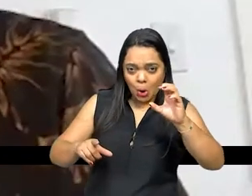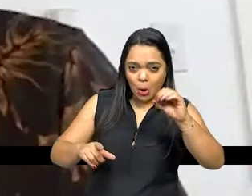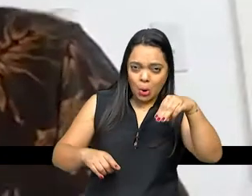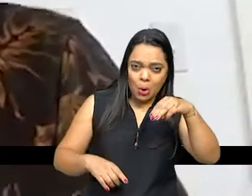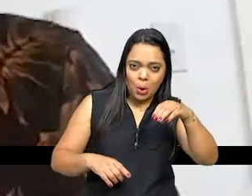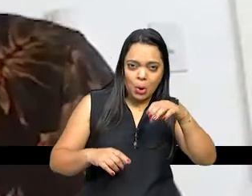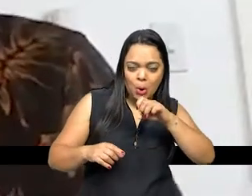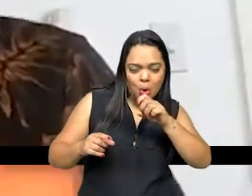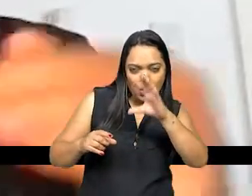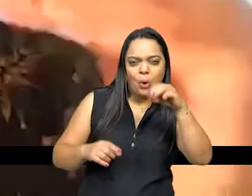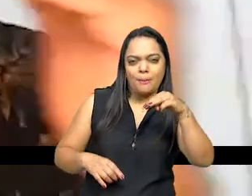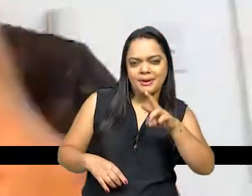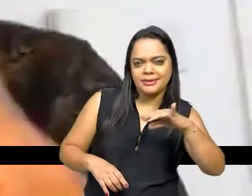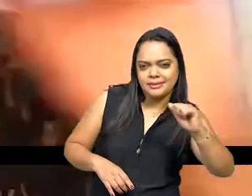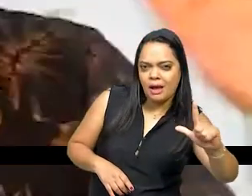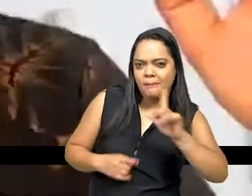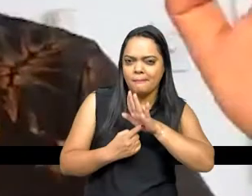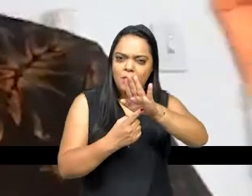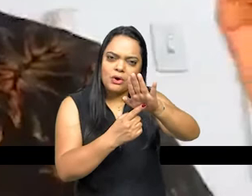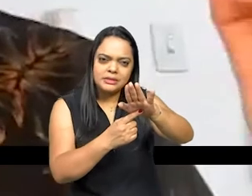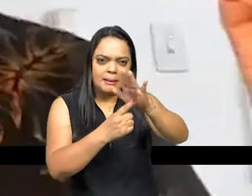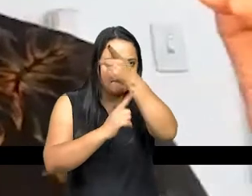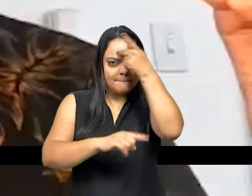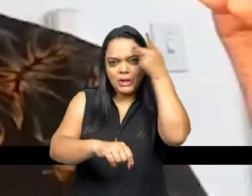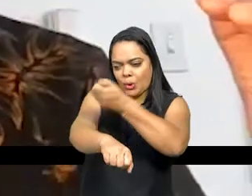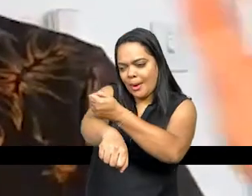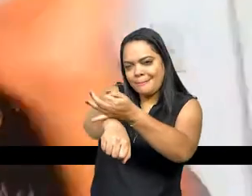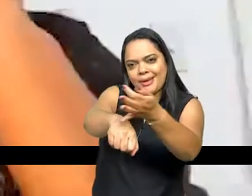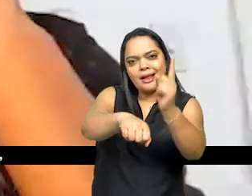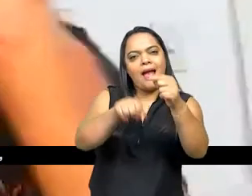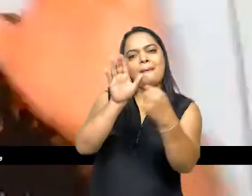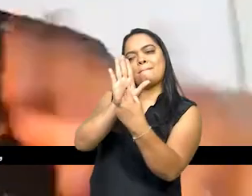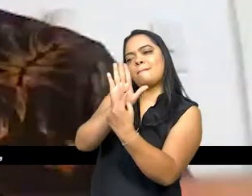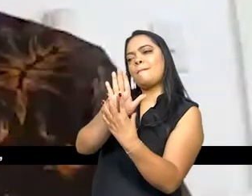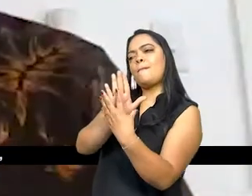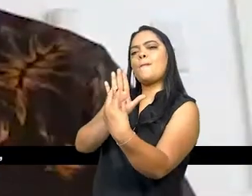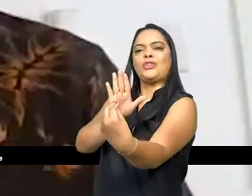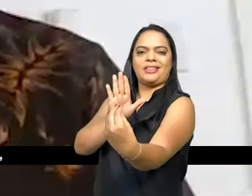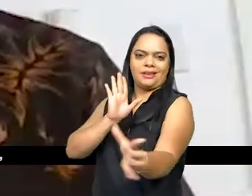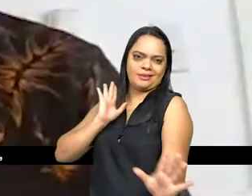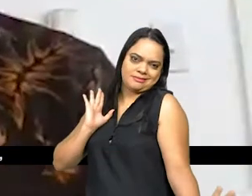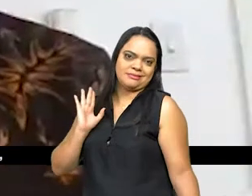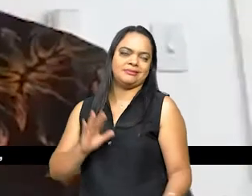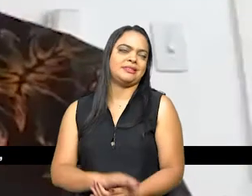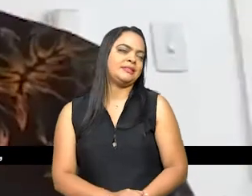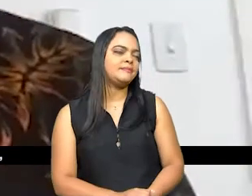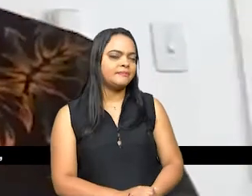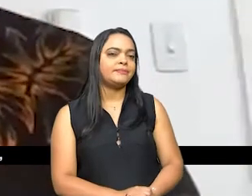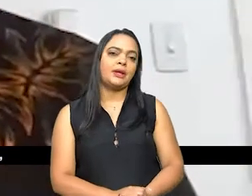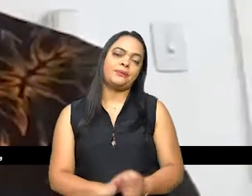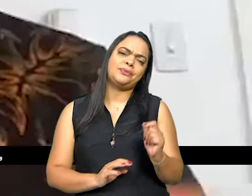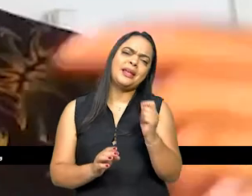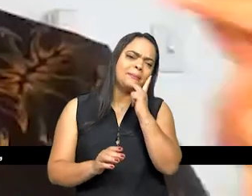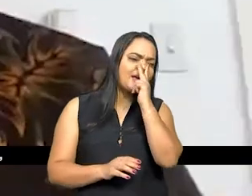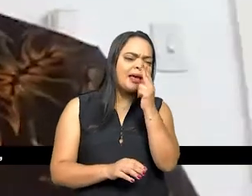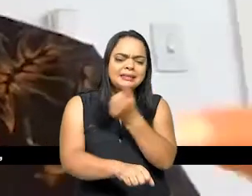que coloca o branco como modelo para todo o resto, né? Então, essa noção de supremacia branca está